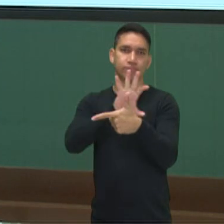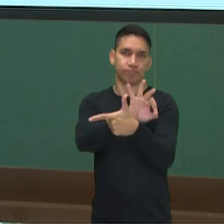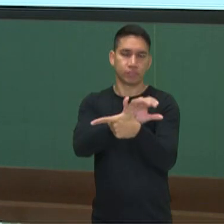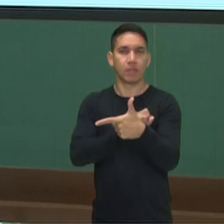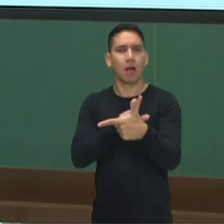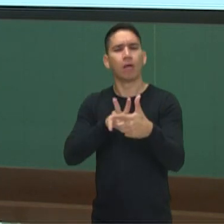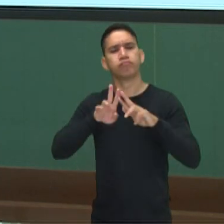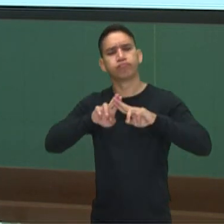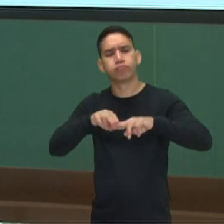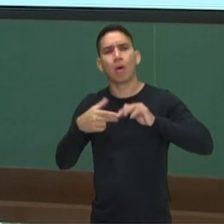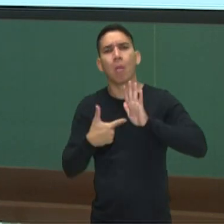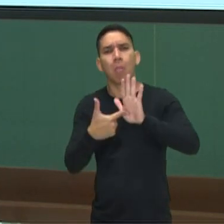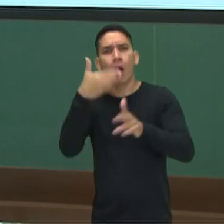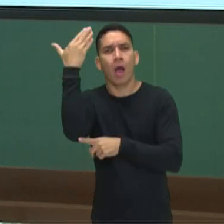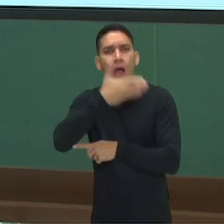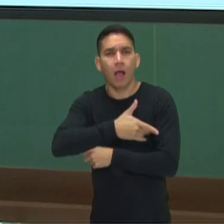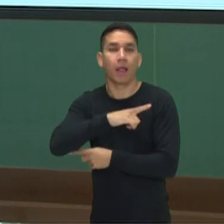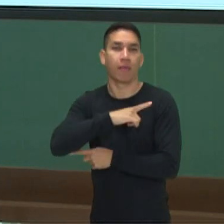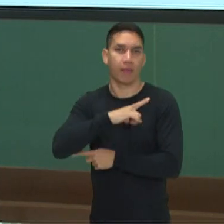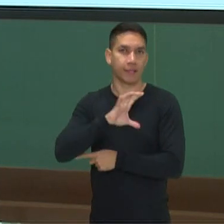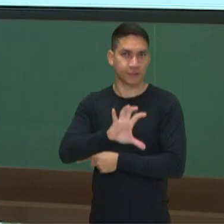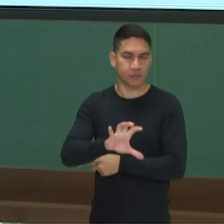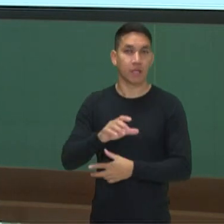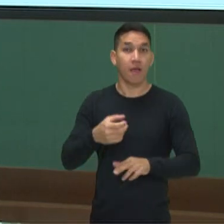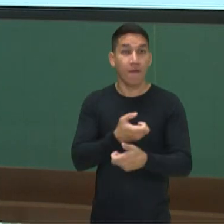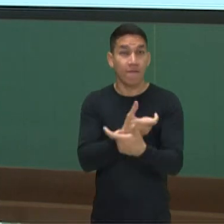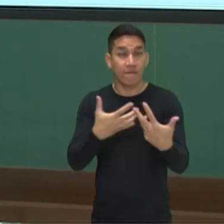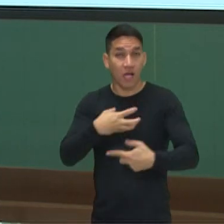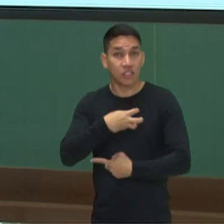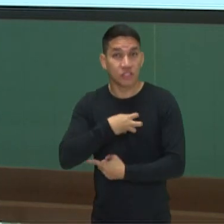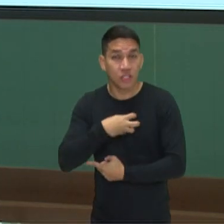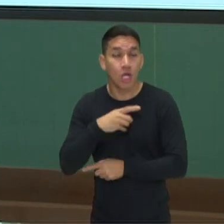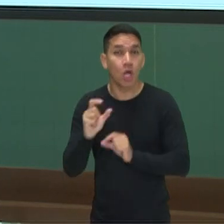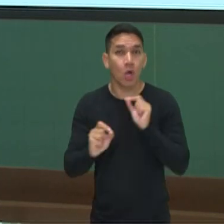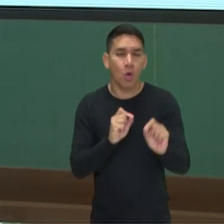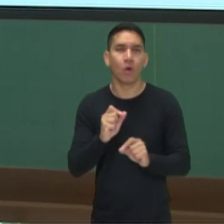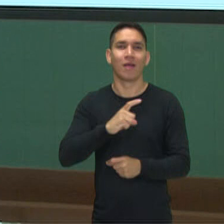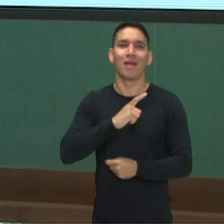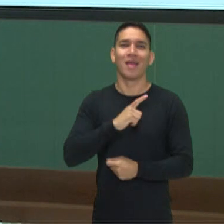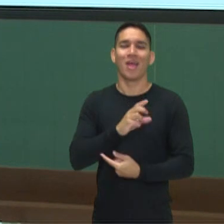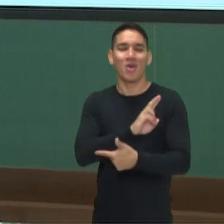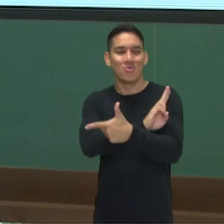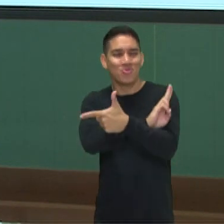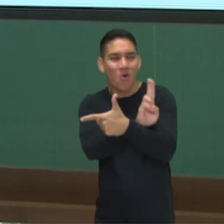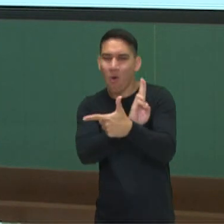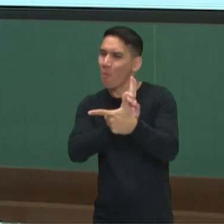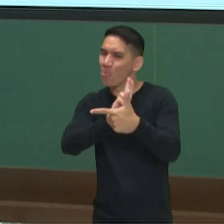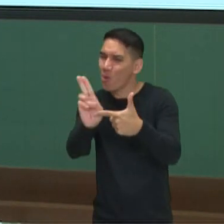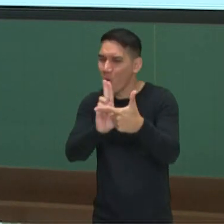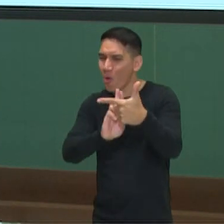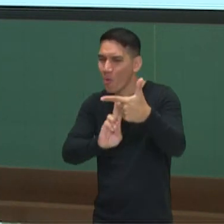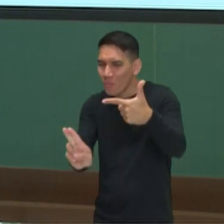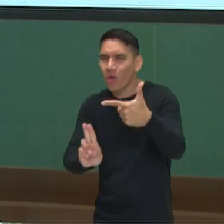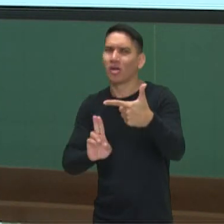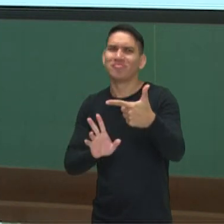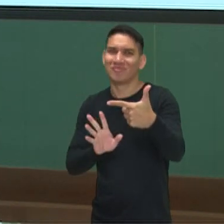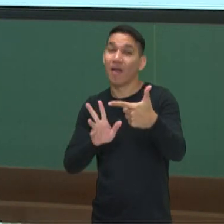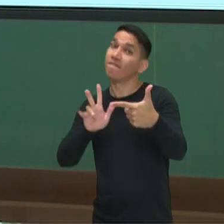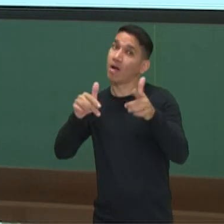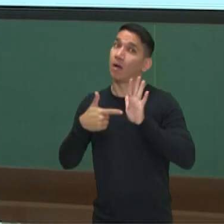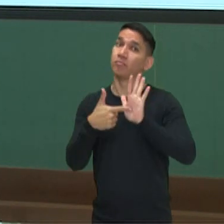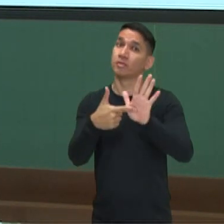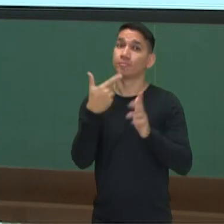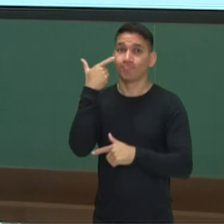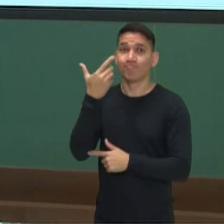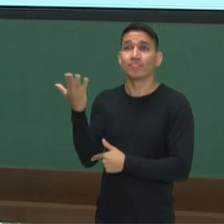dessa maneira. Em várias situações, o nome dos termos das operações matemáticas, eles vão